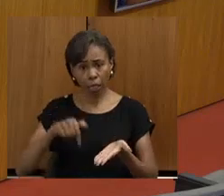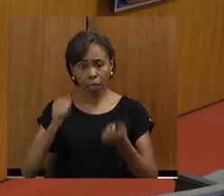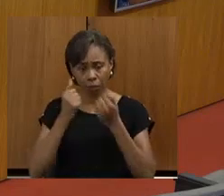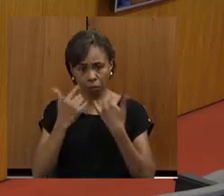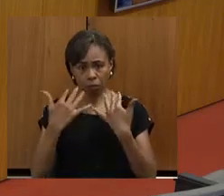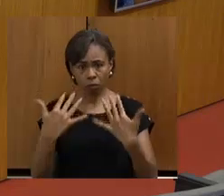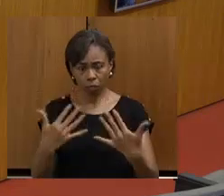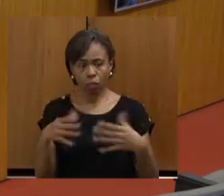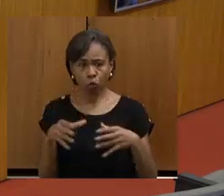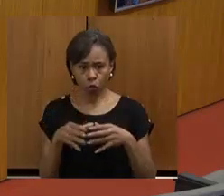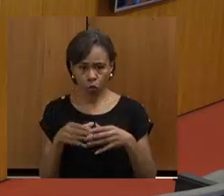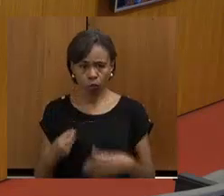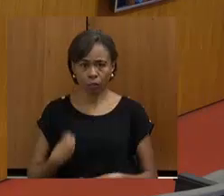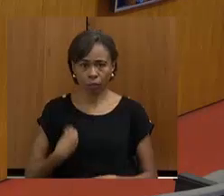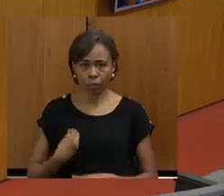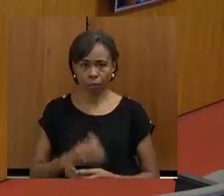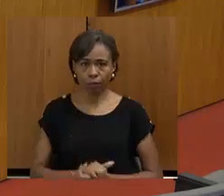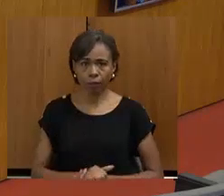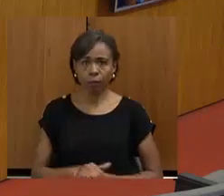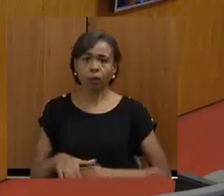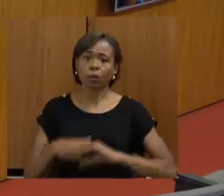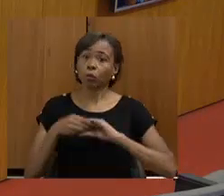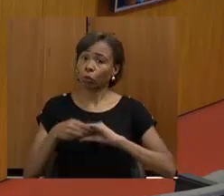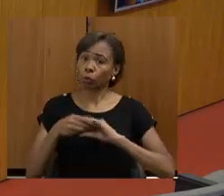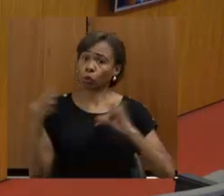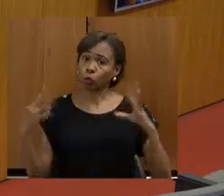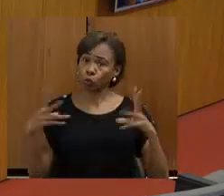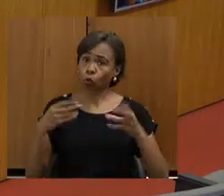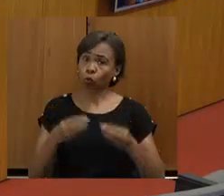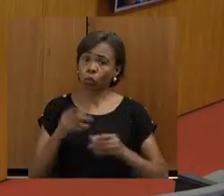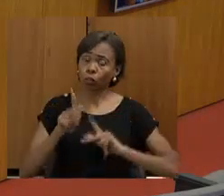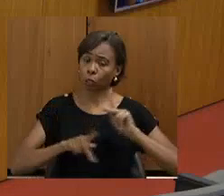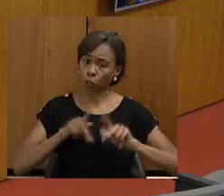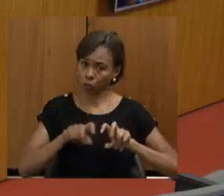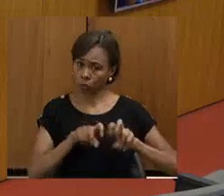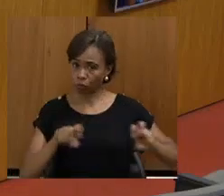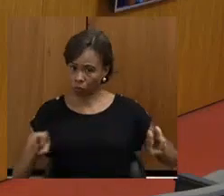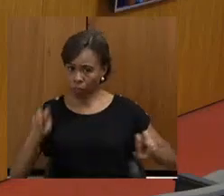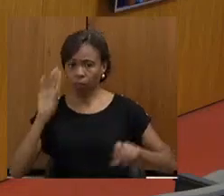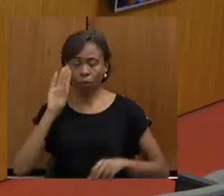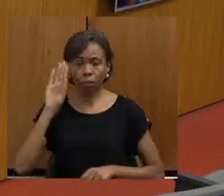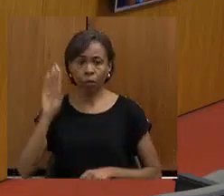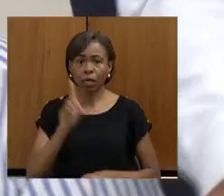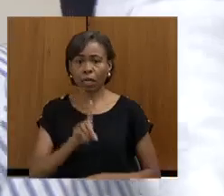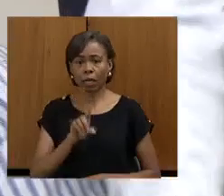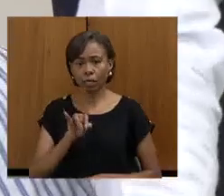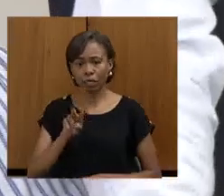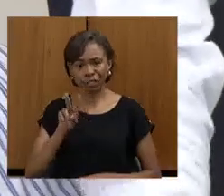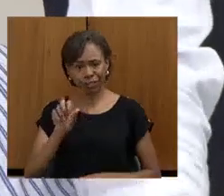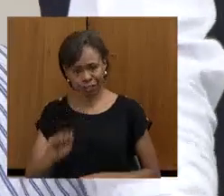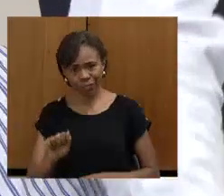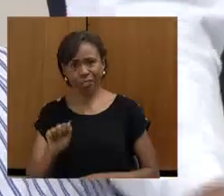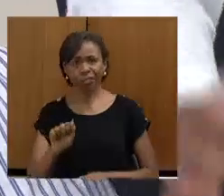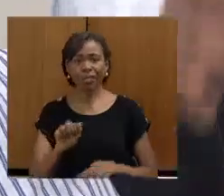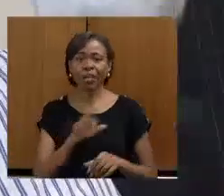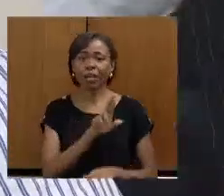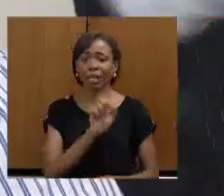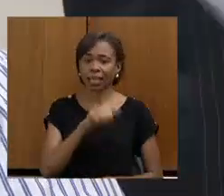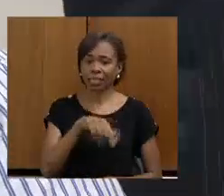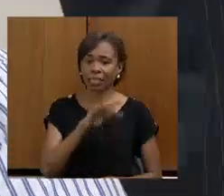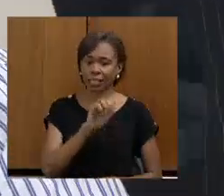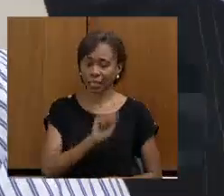comissão. Cumprimento aqui todos os membros da mesa, em especial a senhora Diva, em especial a senhora Renata,